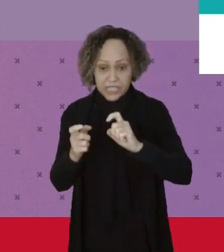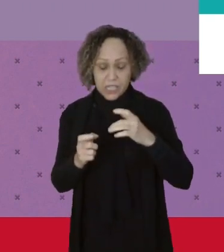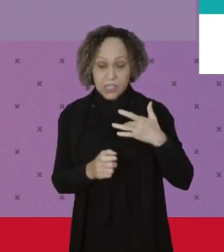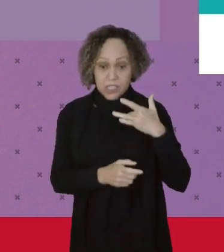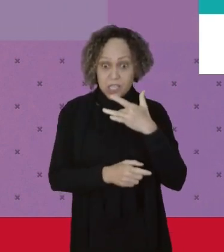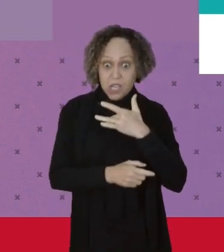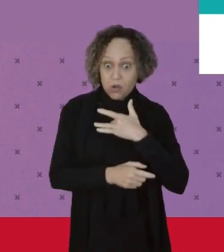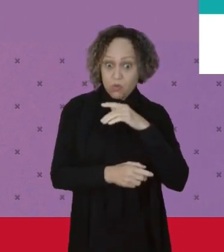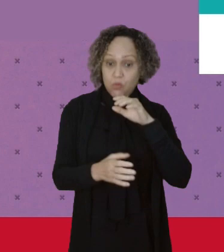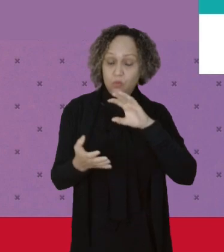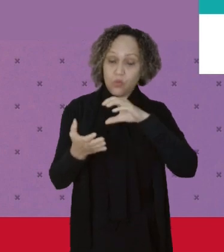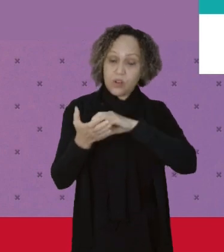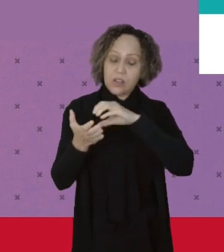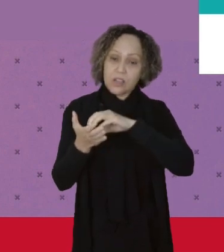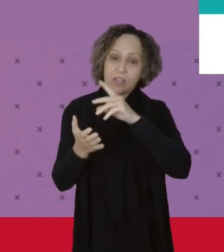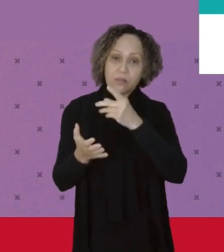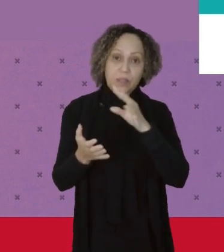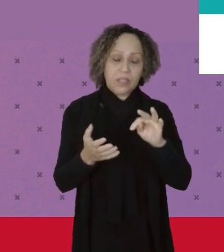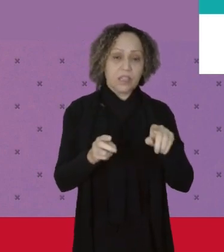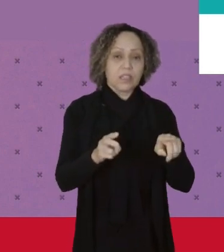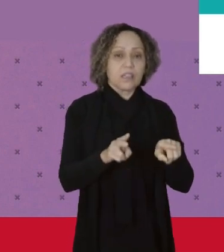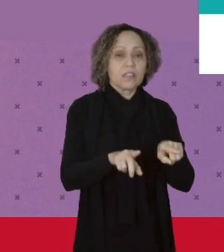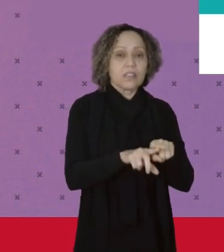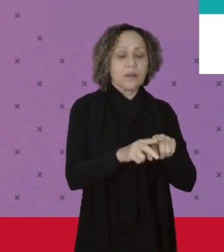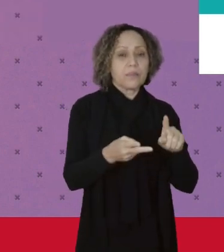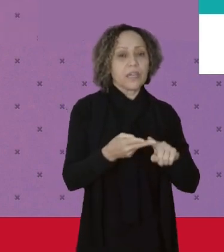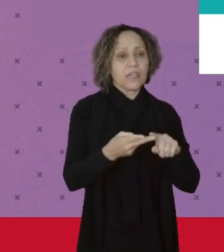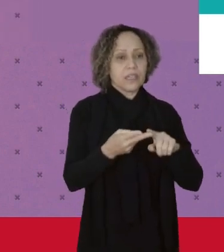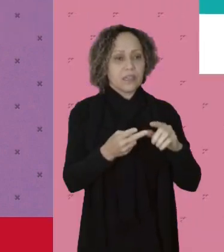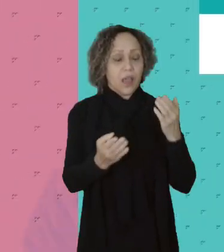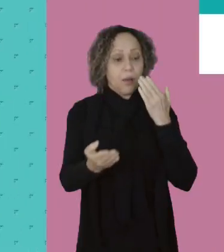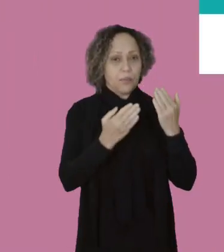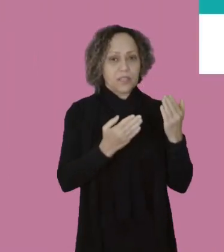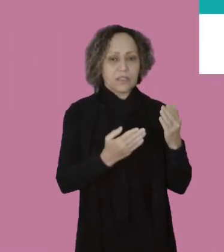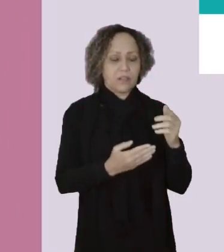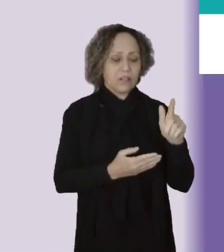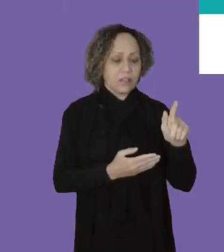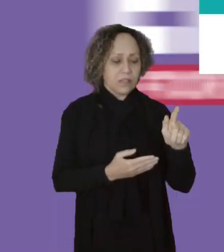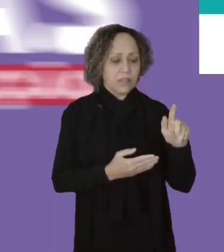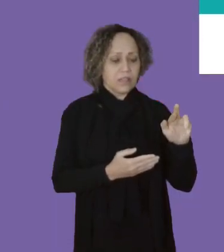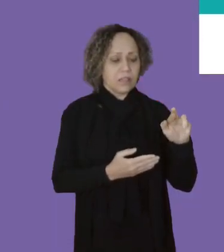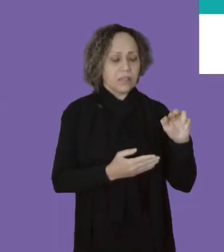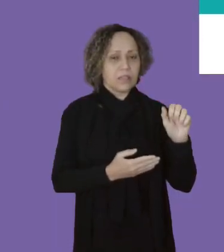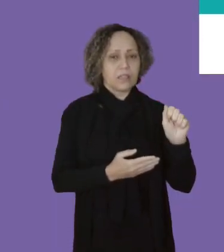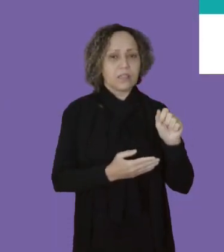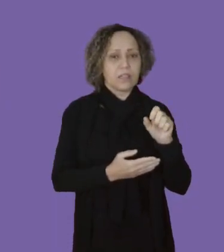Eliane Cruz, e a psicóloga Graziele Tagliamento para discutir o tema.